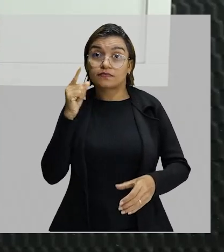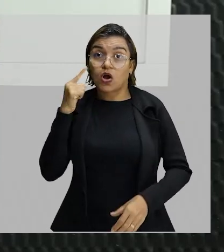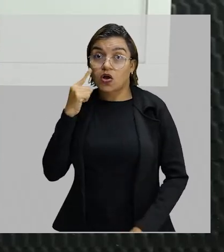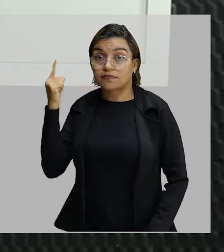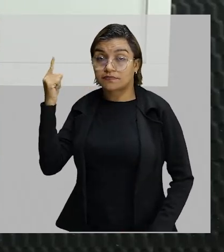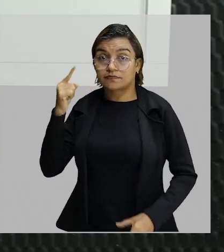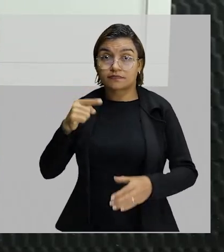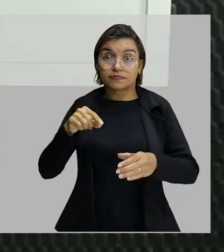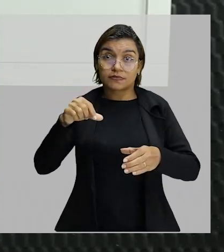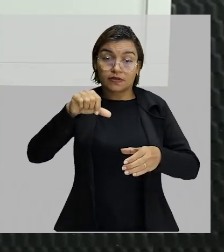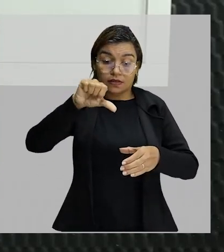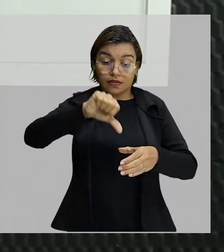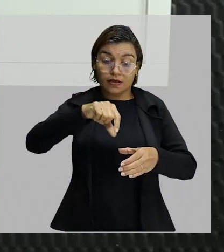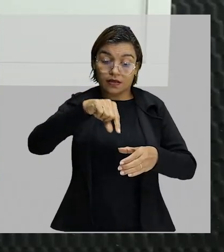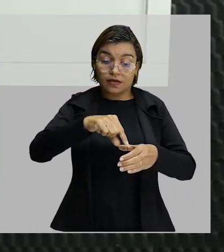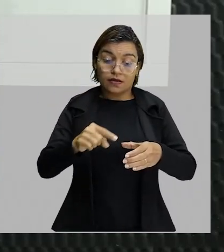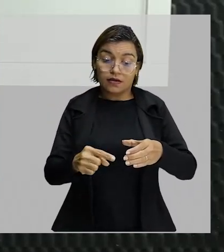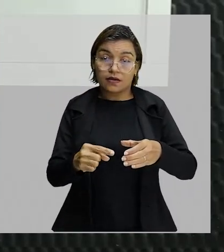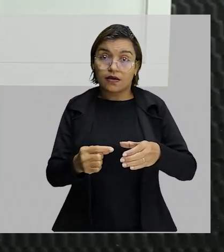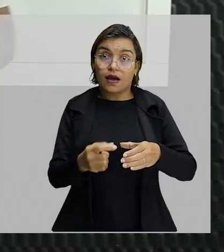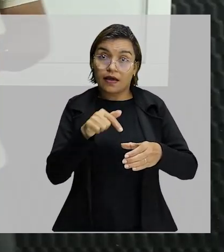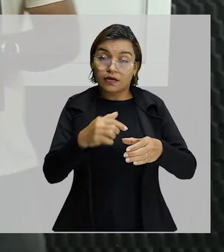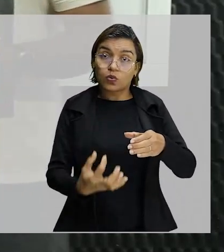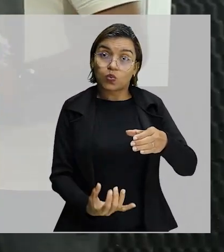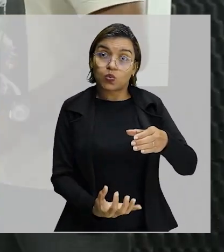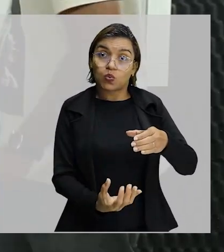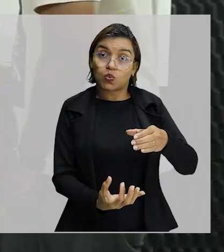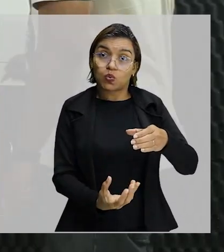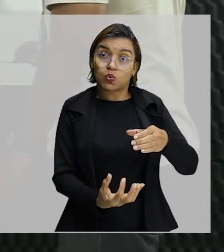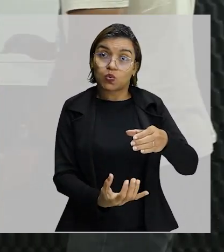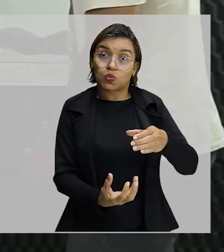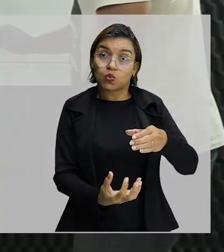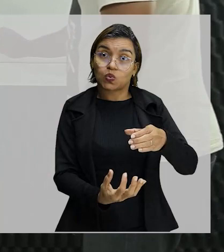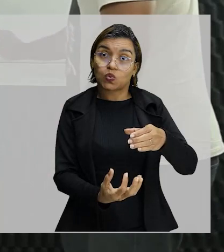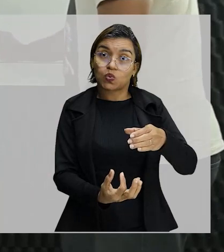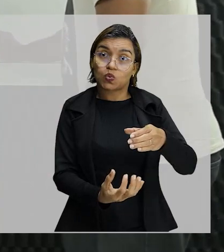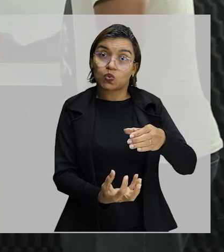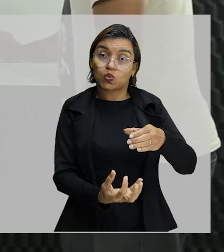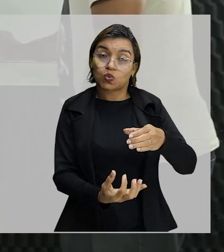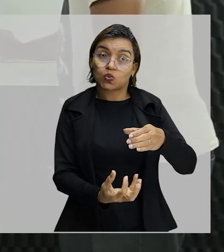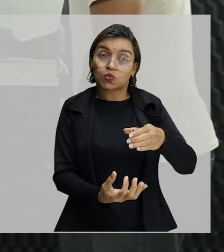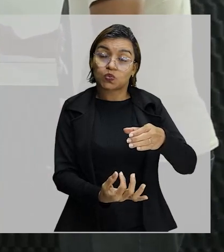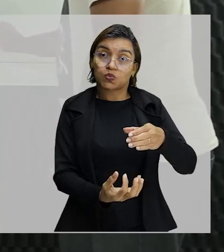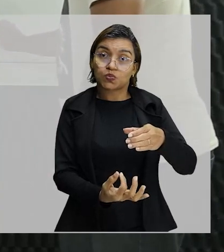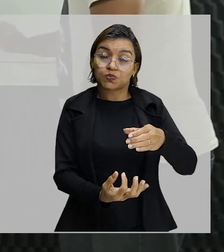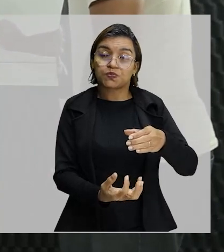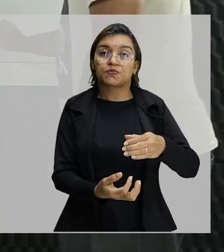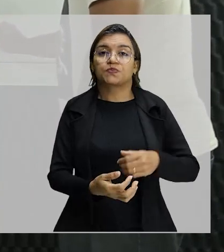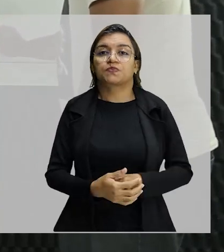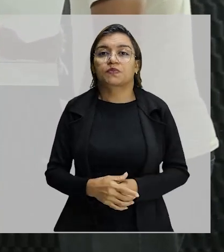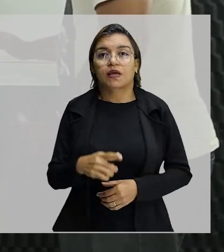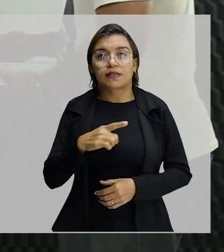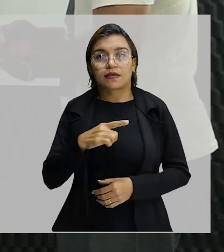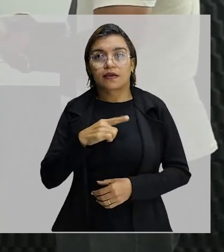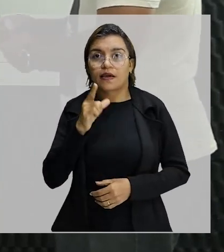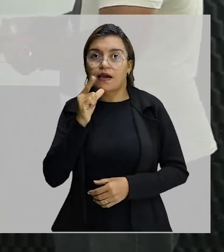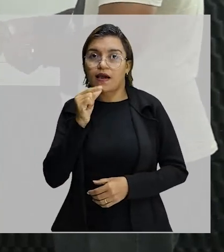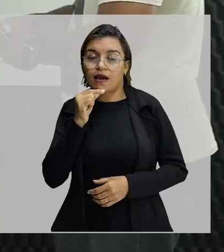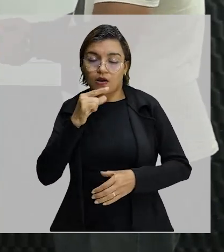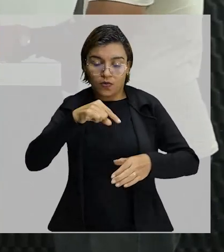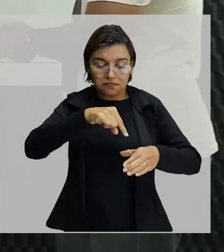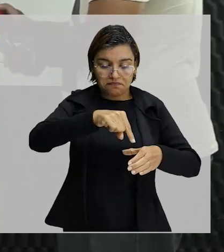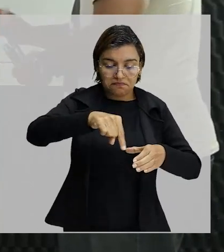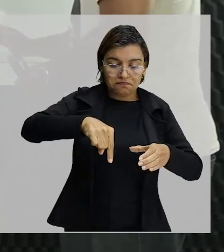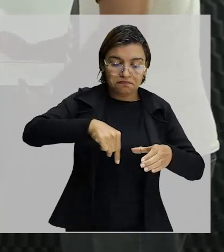certo? E esta panelinha ela está sendo aquecida, certo? Então esse conjunto, né, da água com a